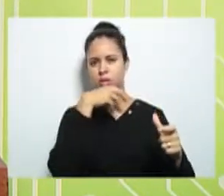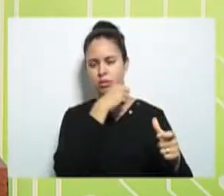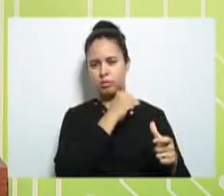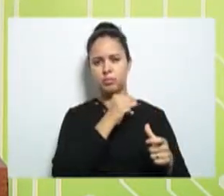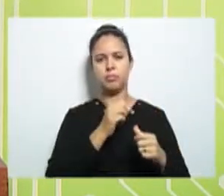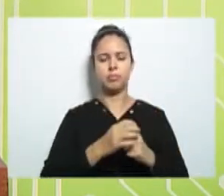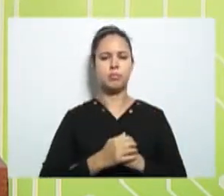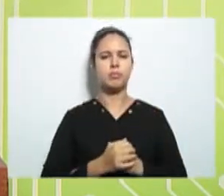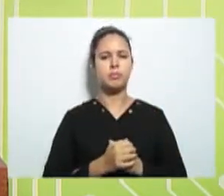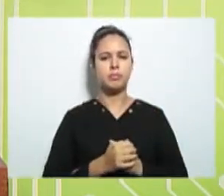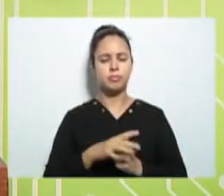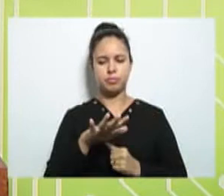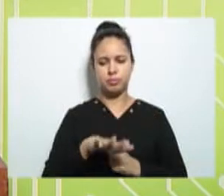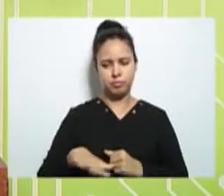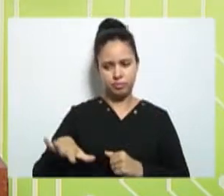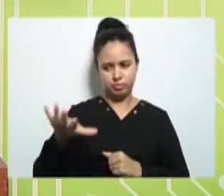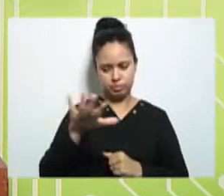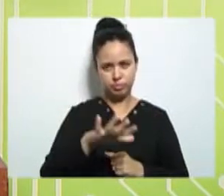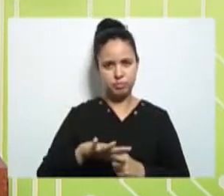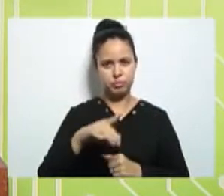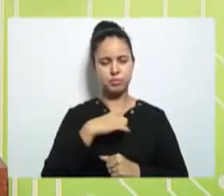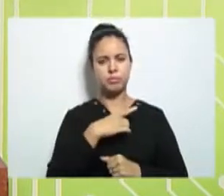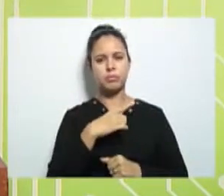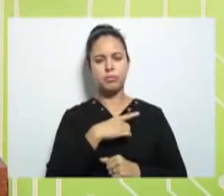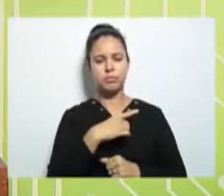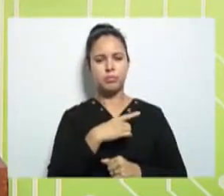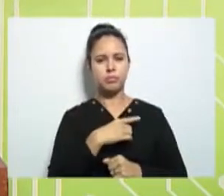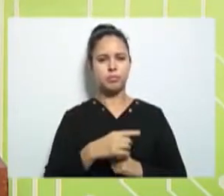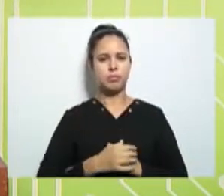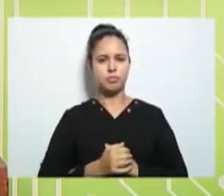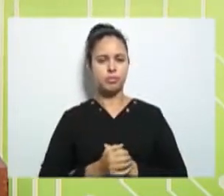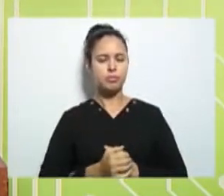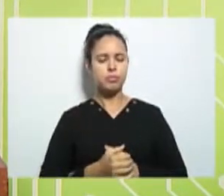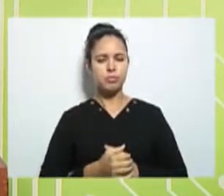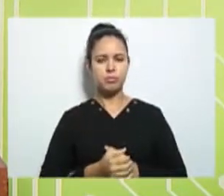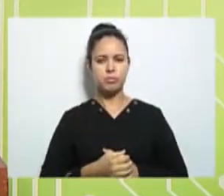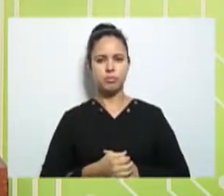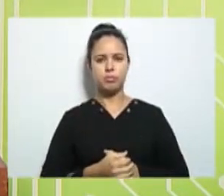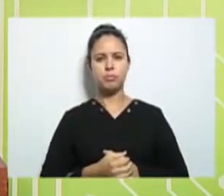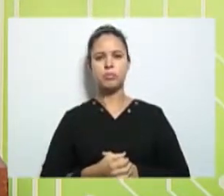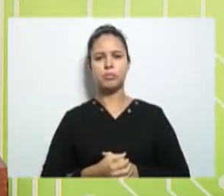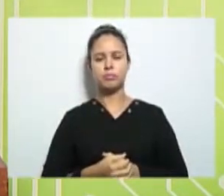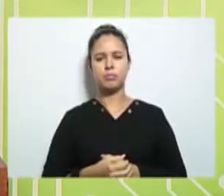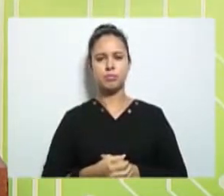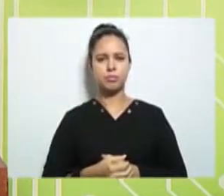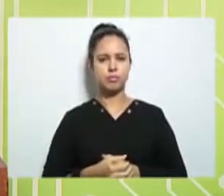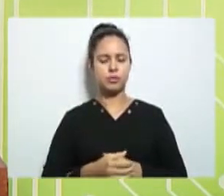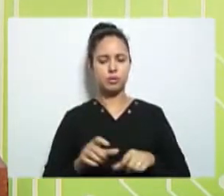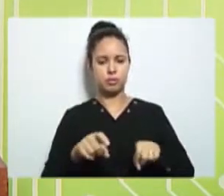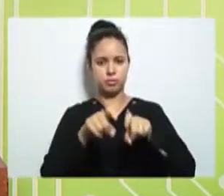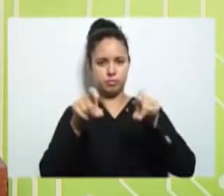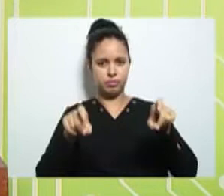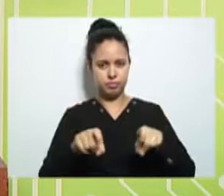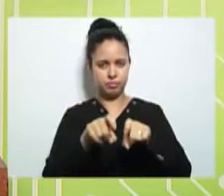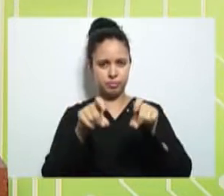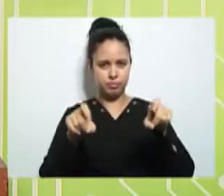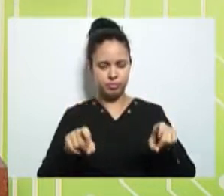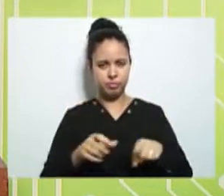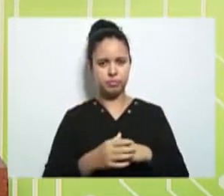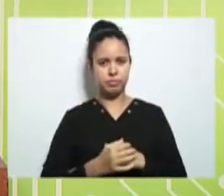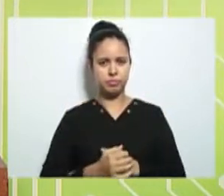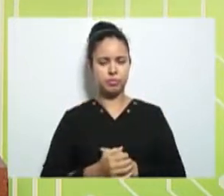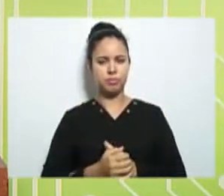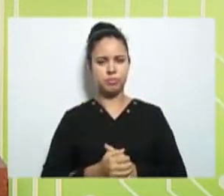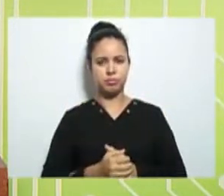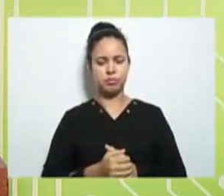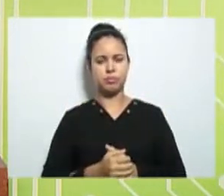domina o mercado hoje em dia, beleza? O que a gente tem que saber em relação a isso, tá? O computador não funciona sem